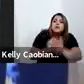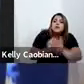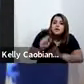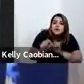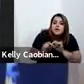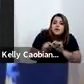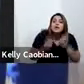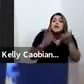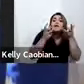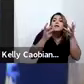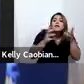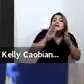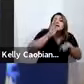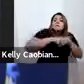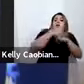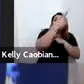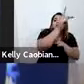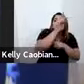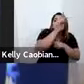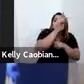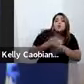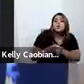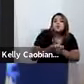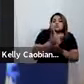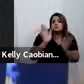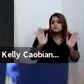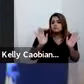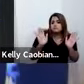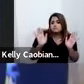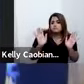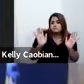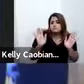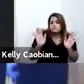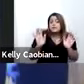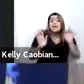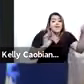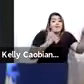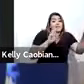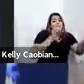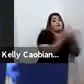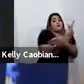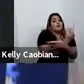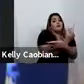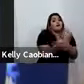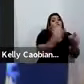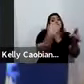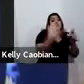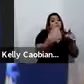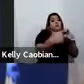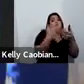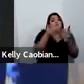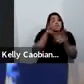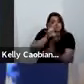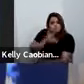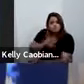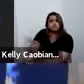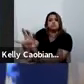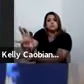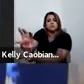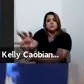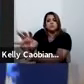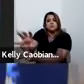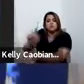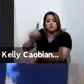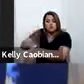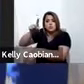forma permanente. E quem sabe o grande erro dela foi ter forçado a mão num momento de